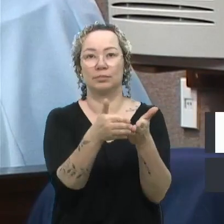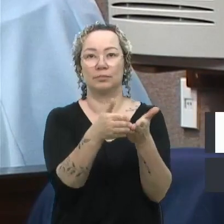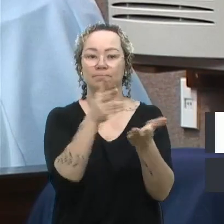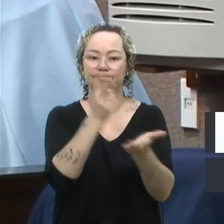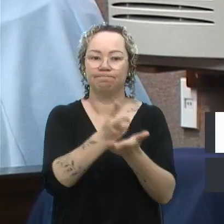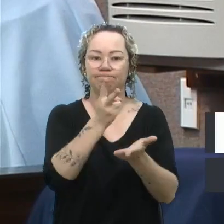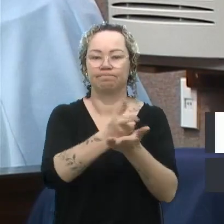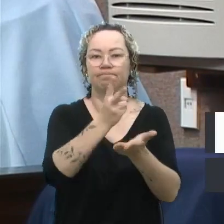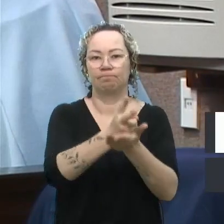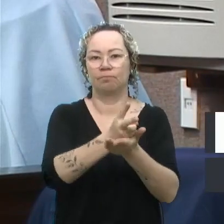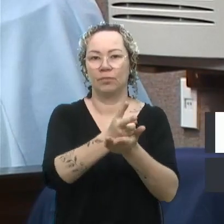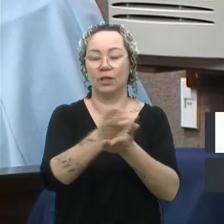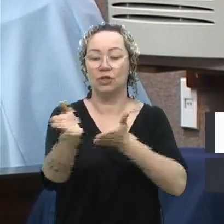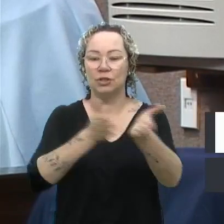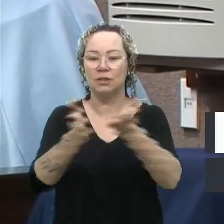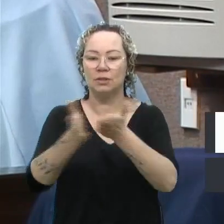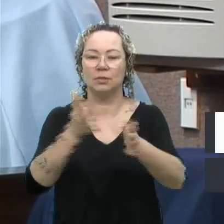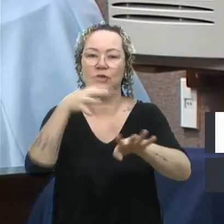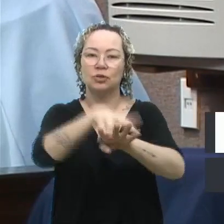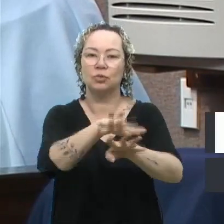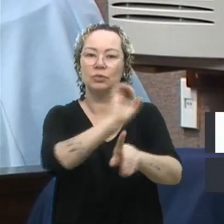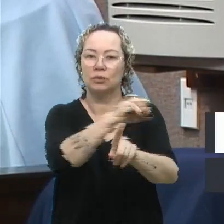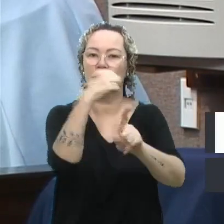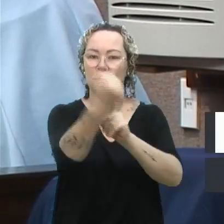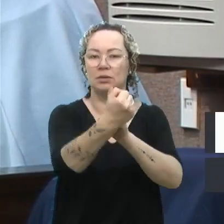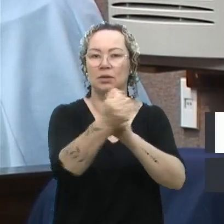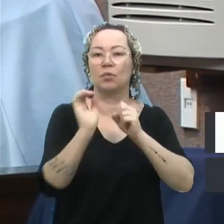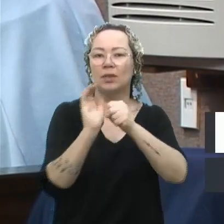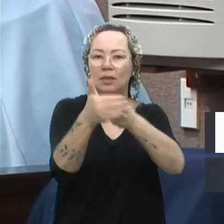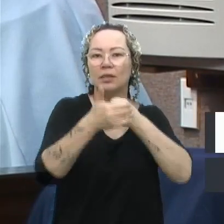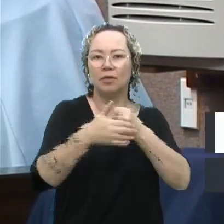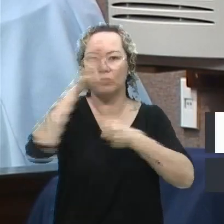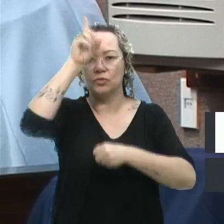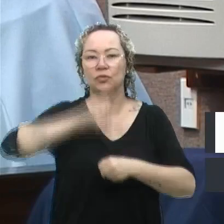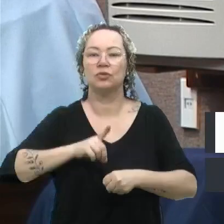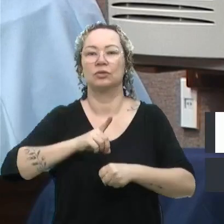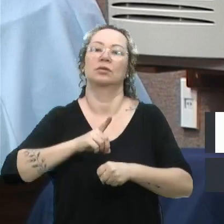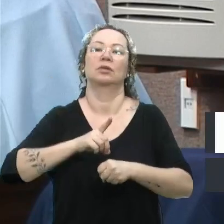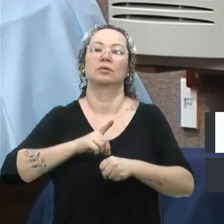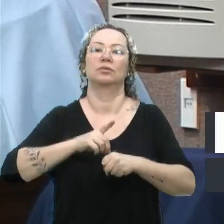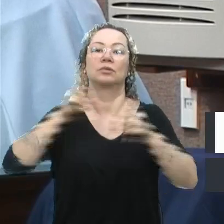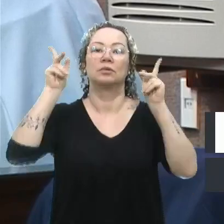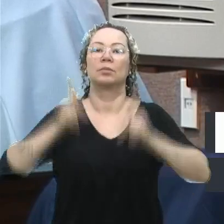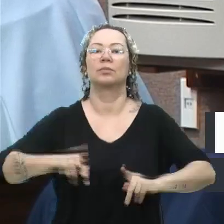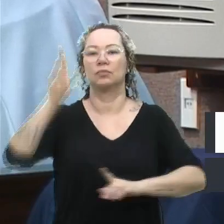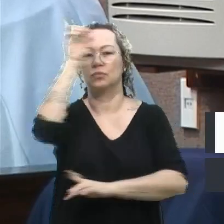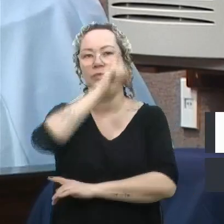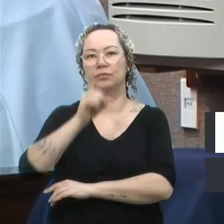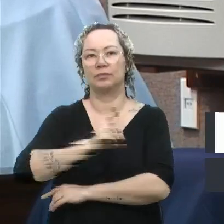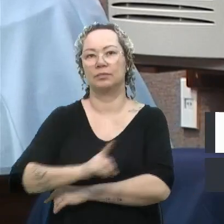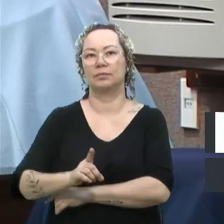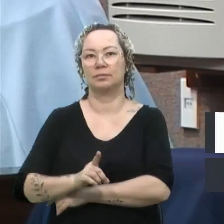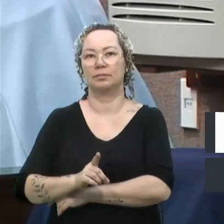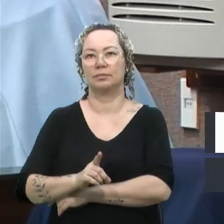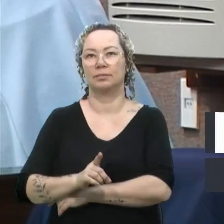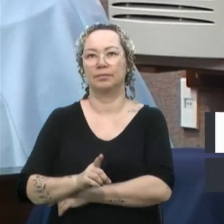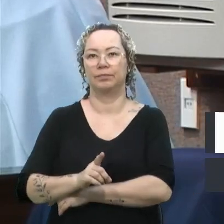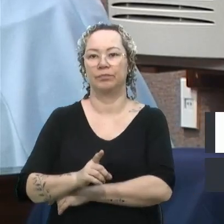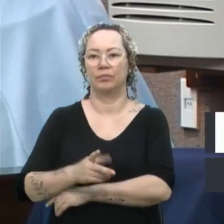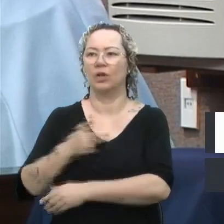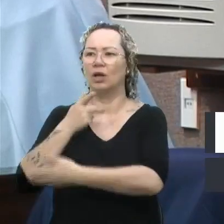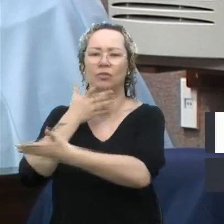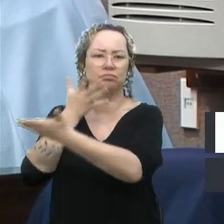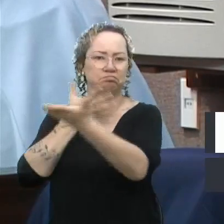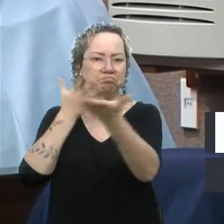de Acessibilidade, Inclusão Social e Defesa dos Direitos da Pessoa com Deficiência. A fala de todos os vereadores